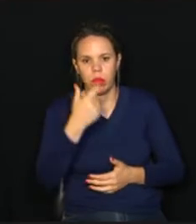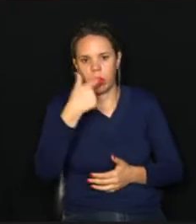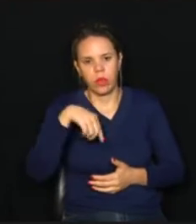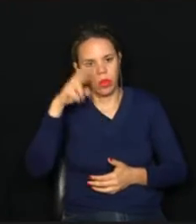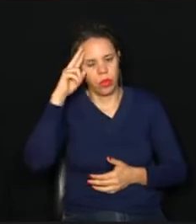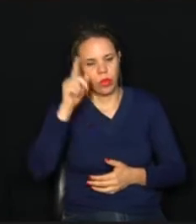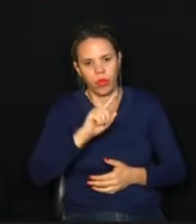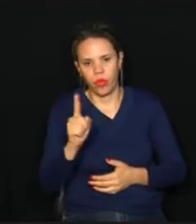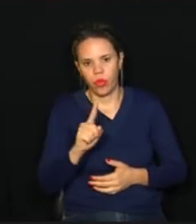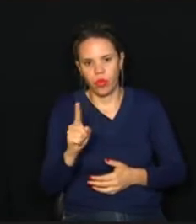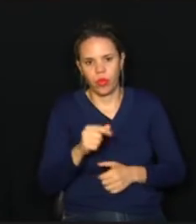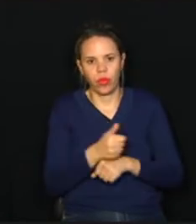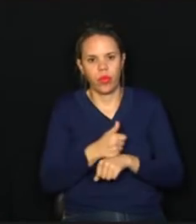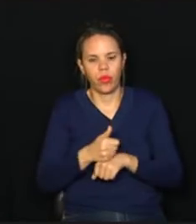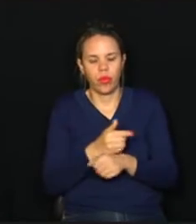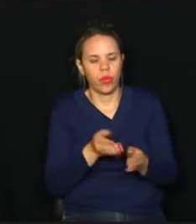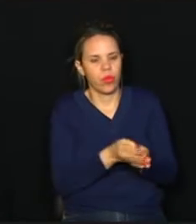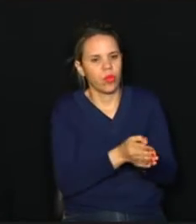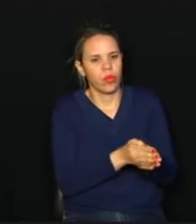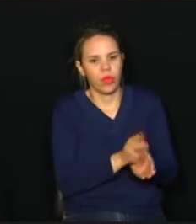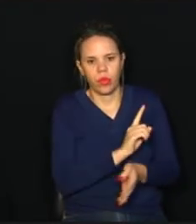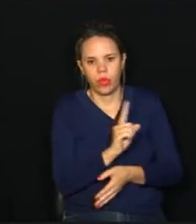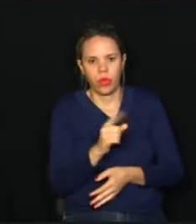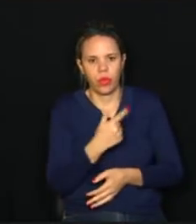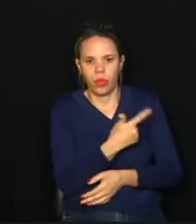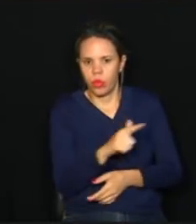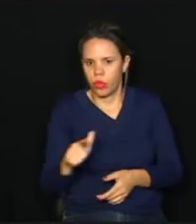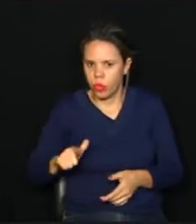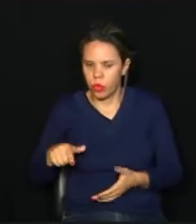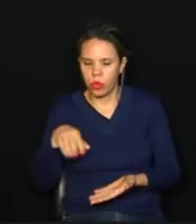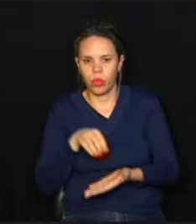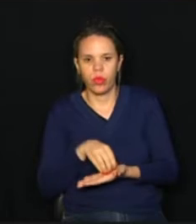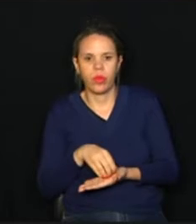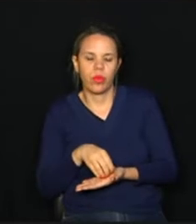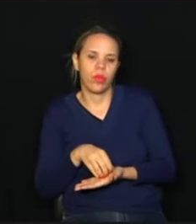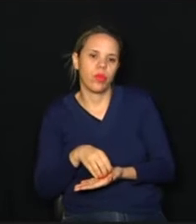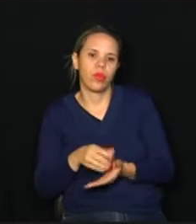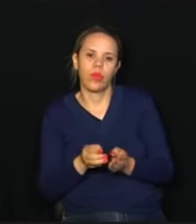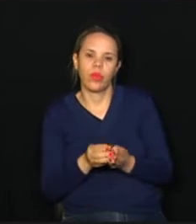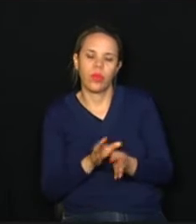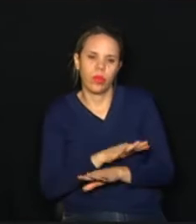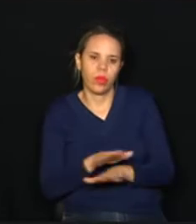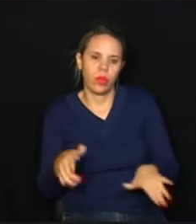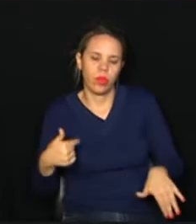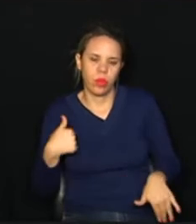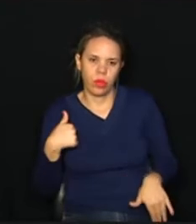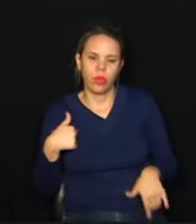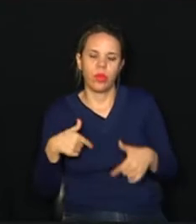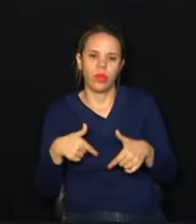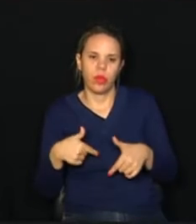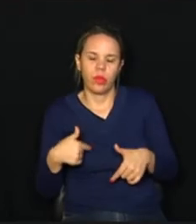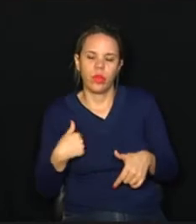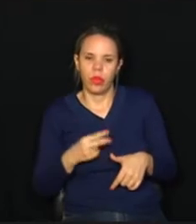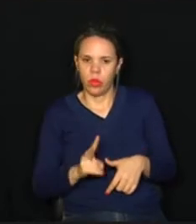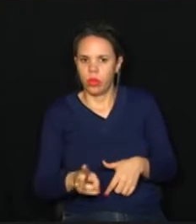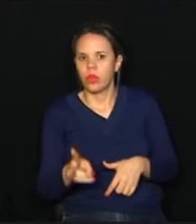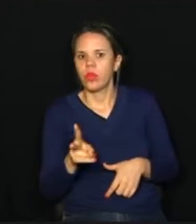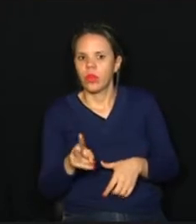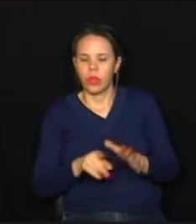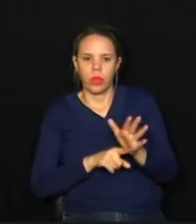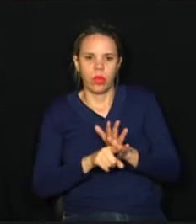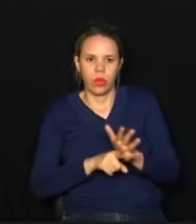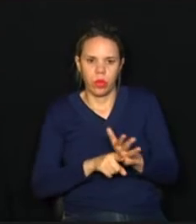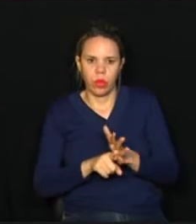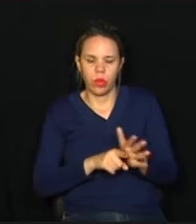de seção de Mogi Guaçu, porque já não existe a seção de Mogi Guaçu, mas eu continuo sendo